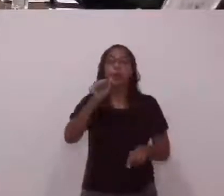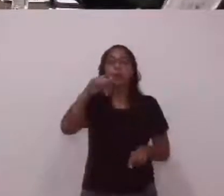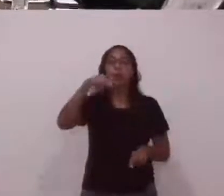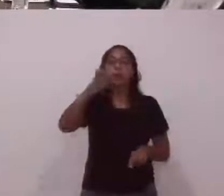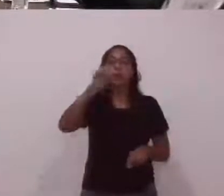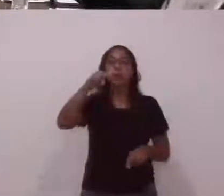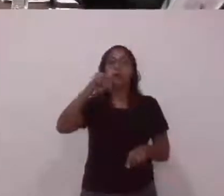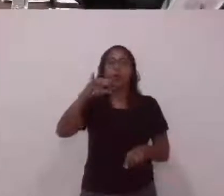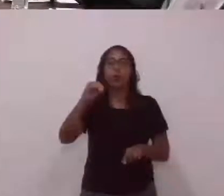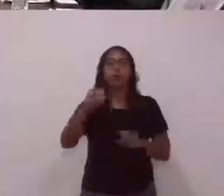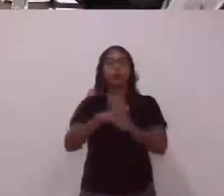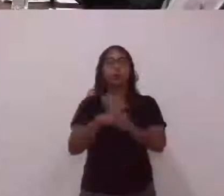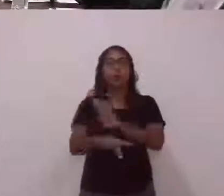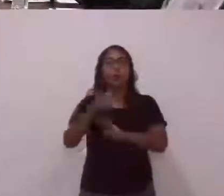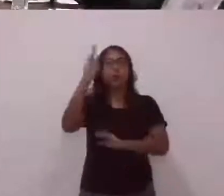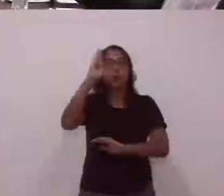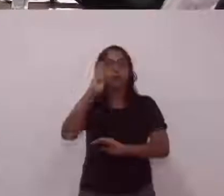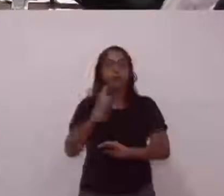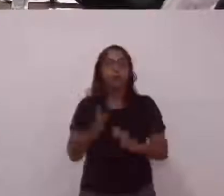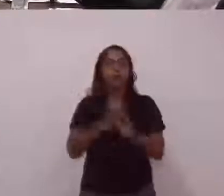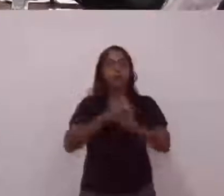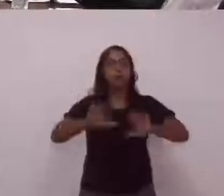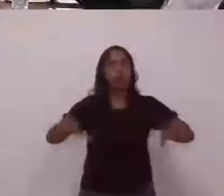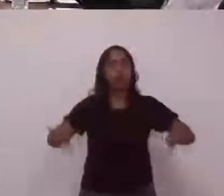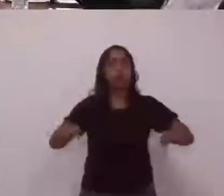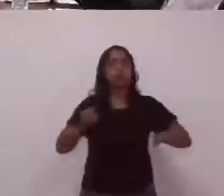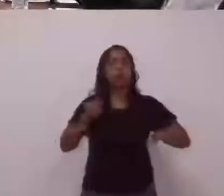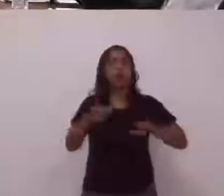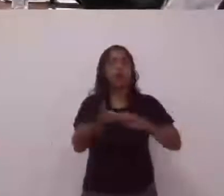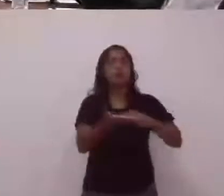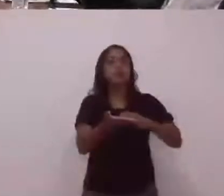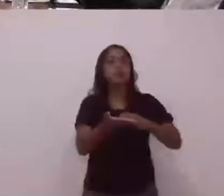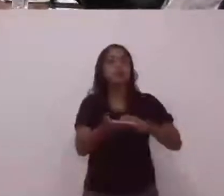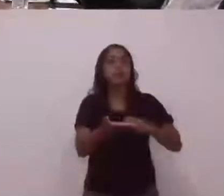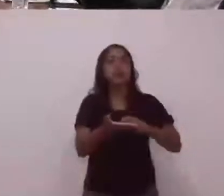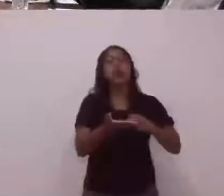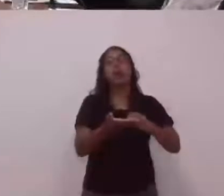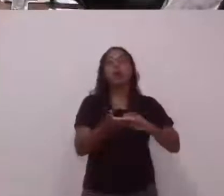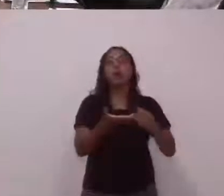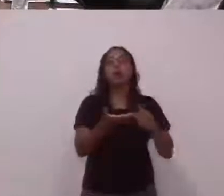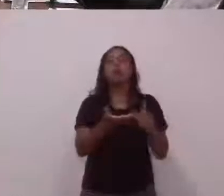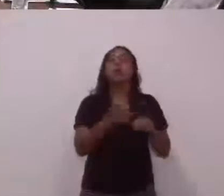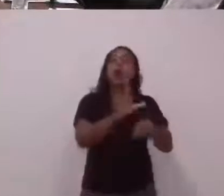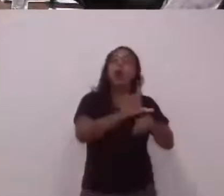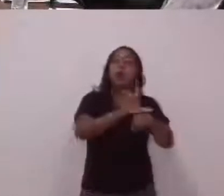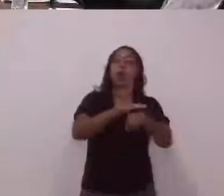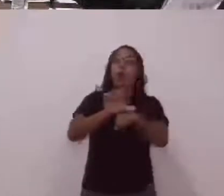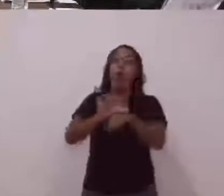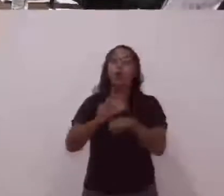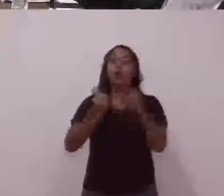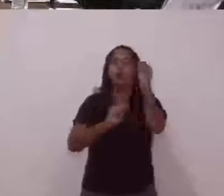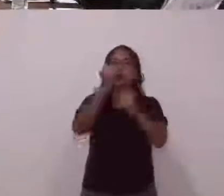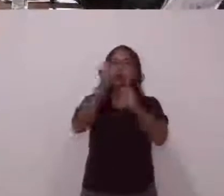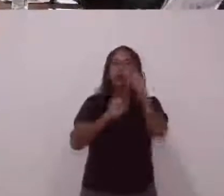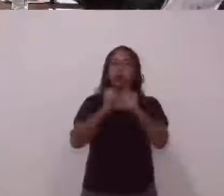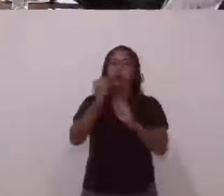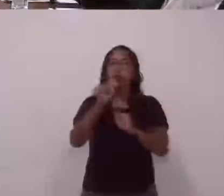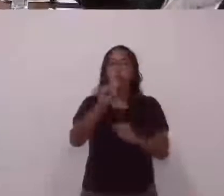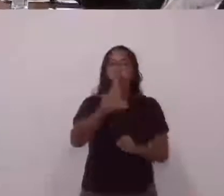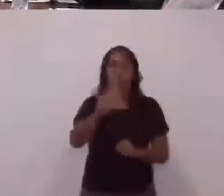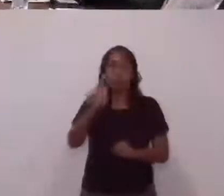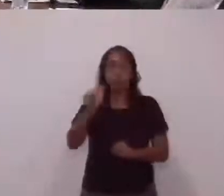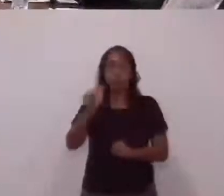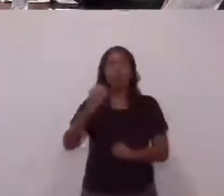brasileiro, divorciado, ocupação atual secretário municipal da indústria, comércio e agricultura, RG, 8, 8,